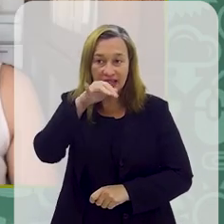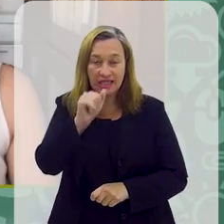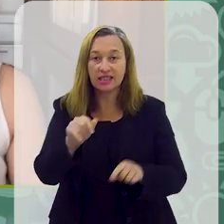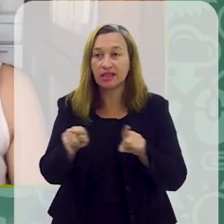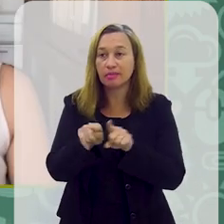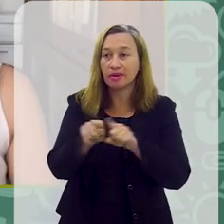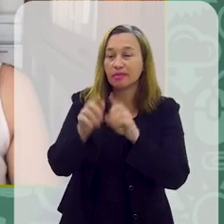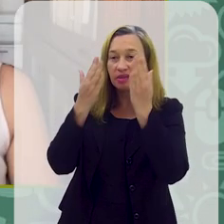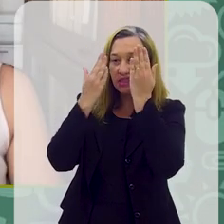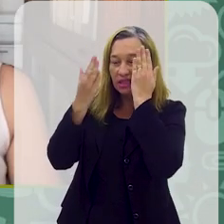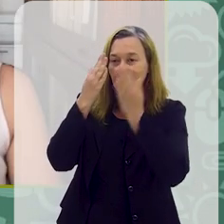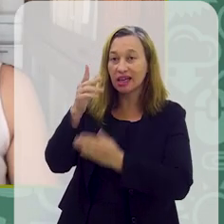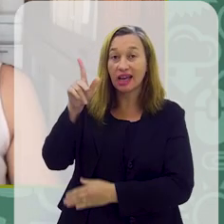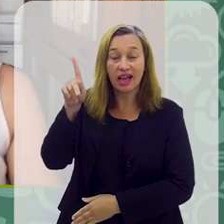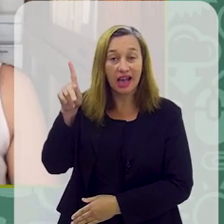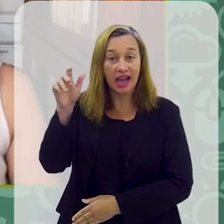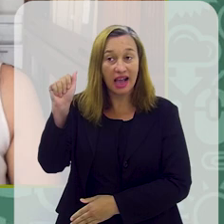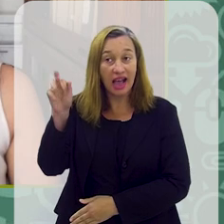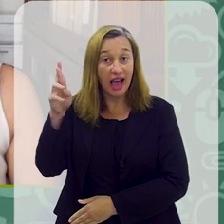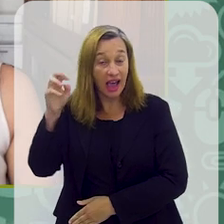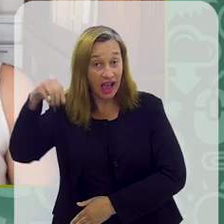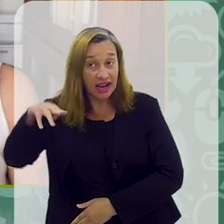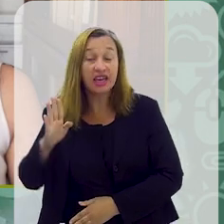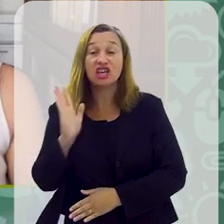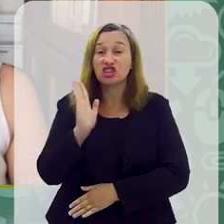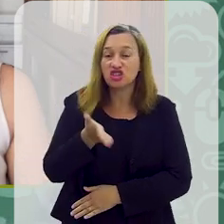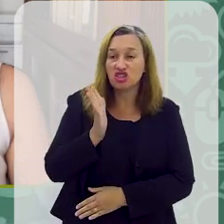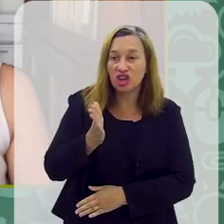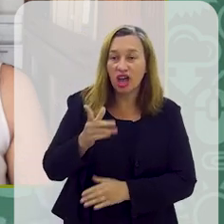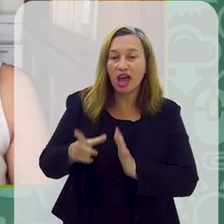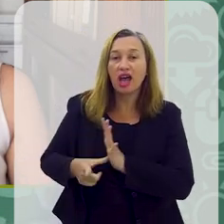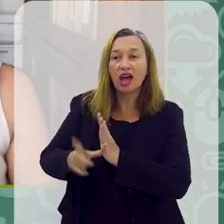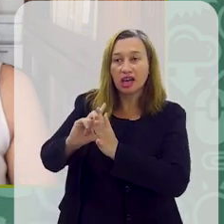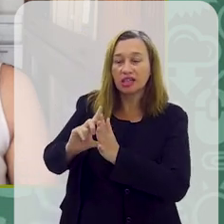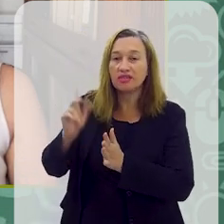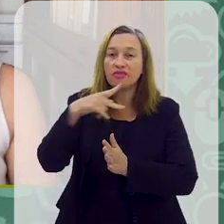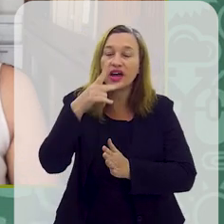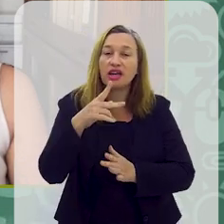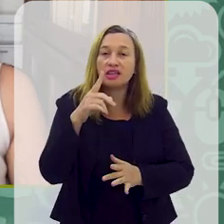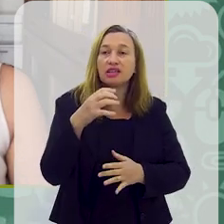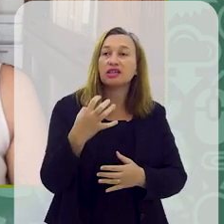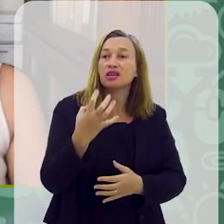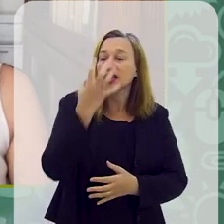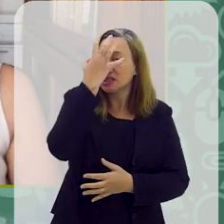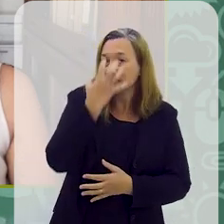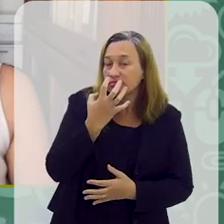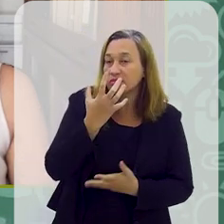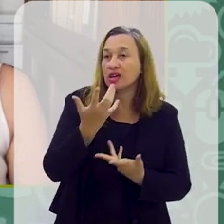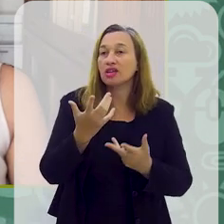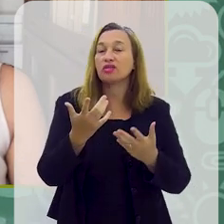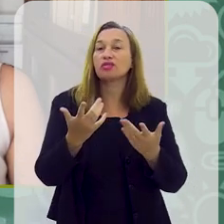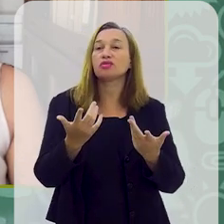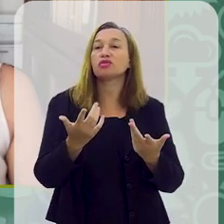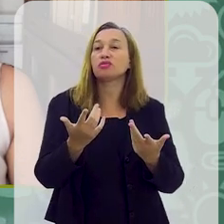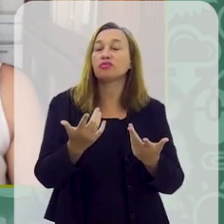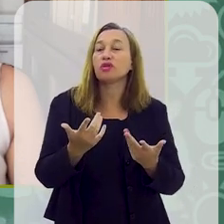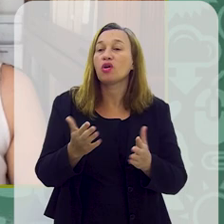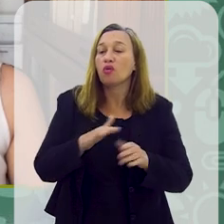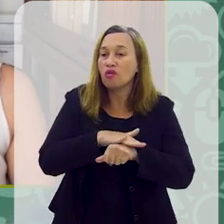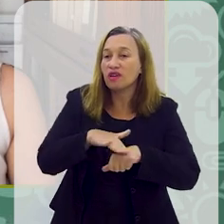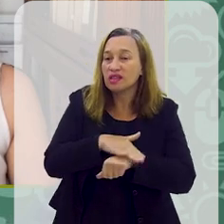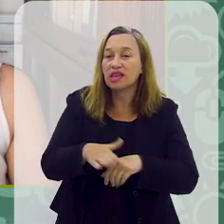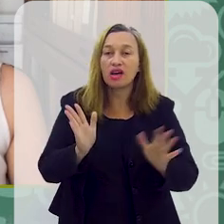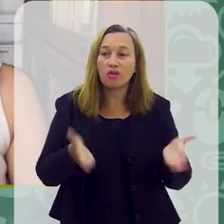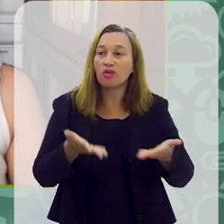e a psicóloga Karen Sacassini, que já no primeiro bloco deram um panorama aí sobre a gravidade deste cenário. Eu volto a conversar com